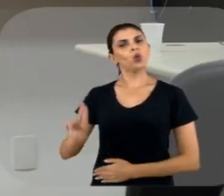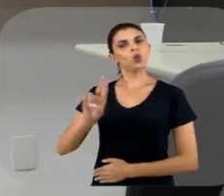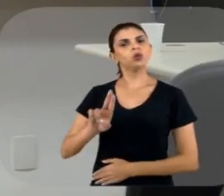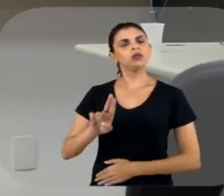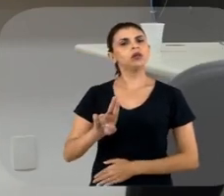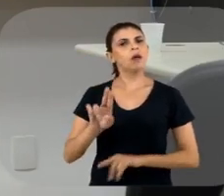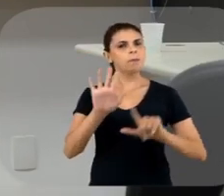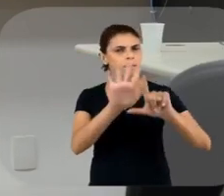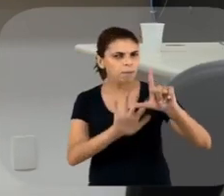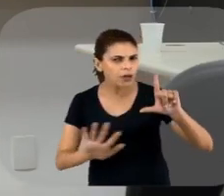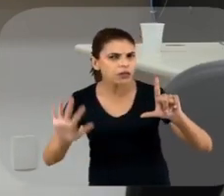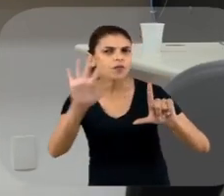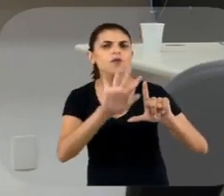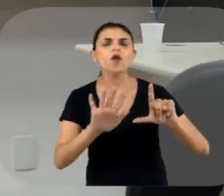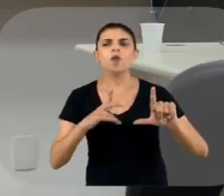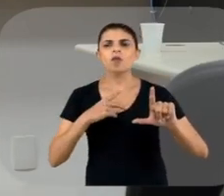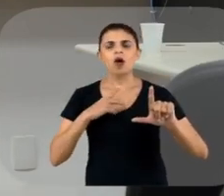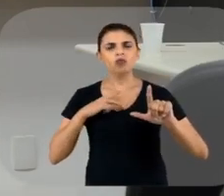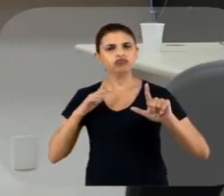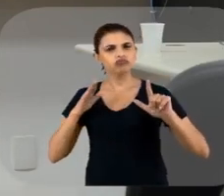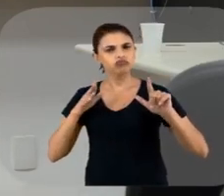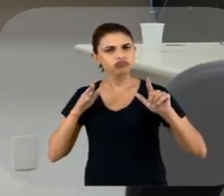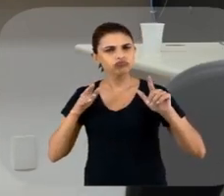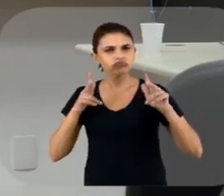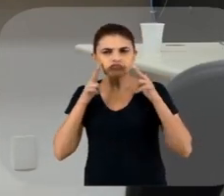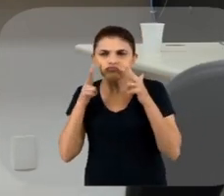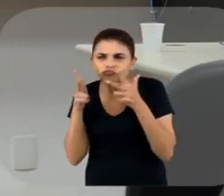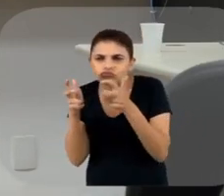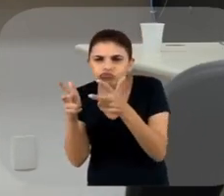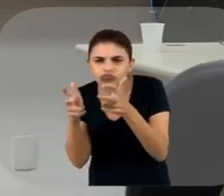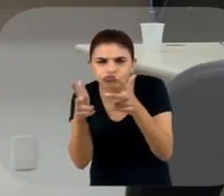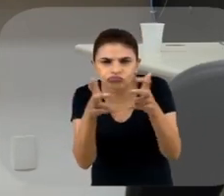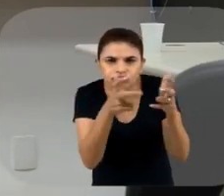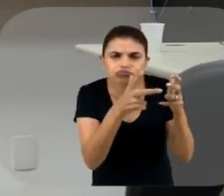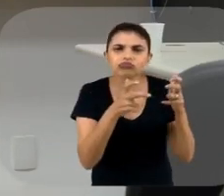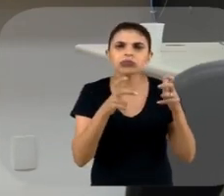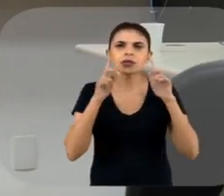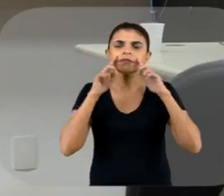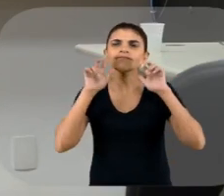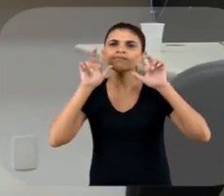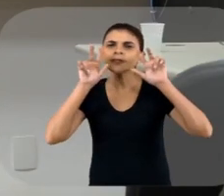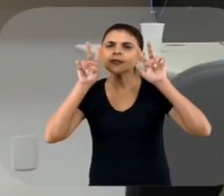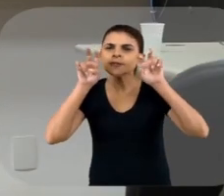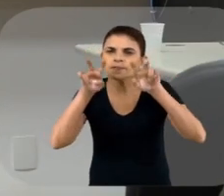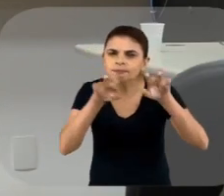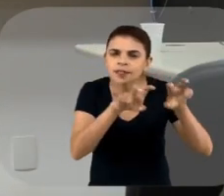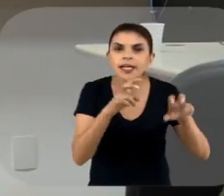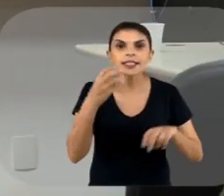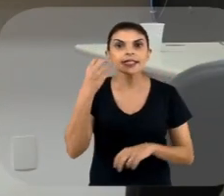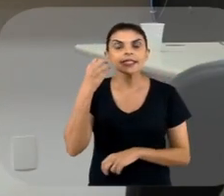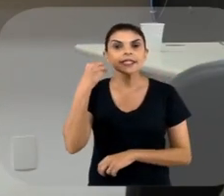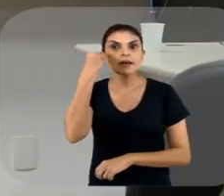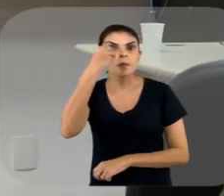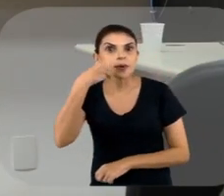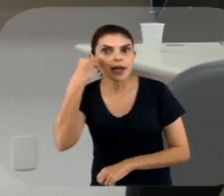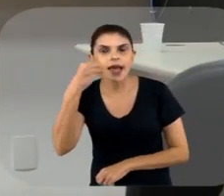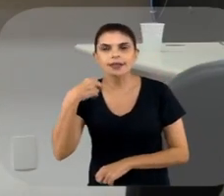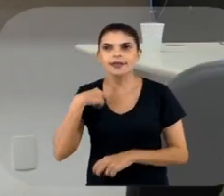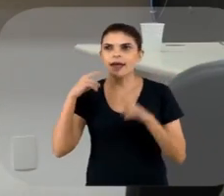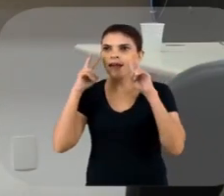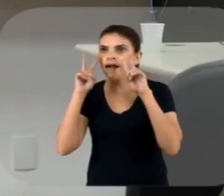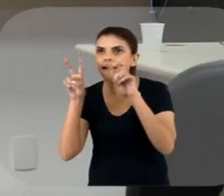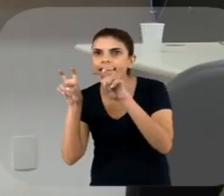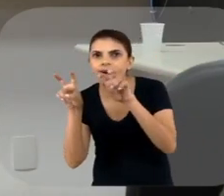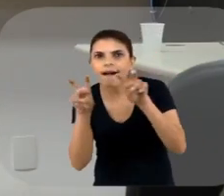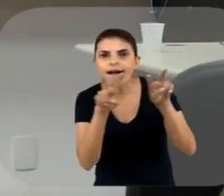usuário, né, ali do, bem ali da experiência do usuário, né? Então tem esse